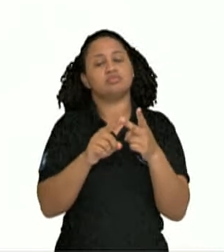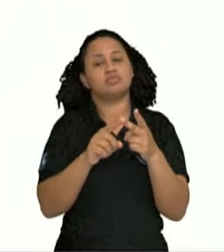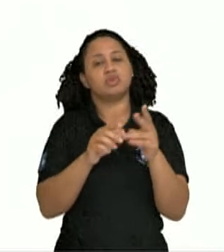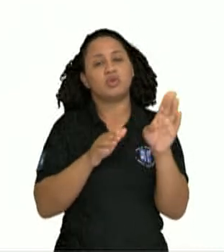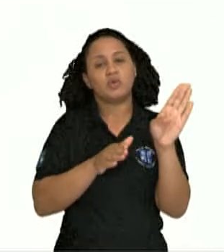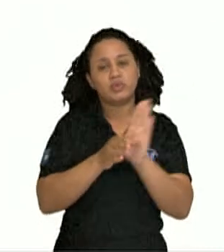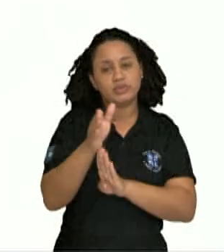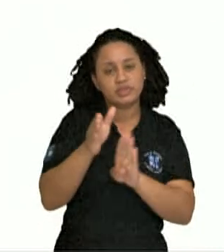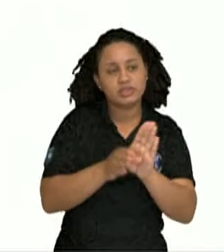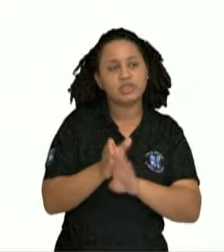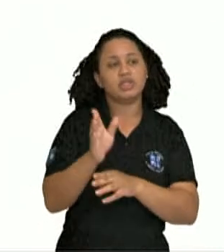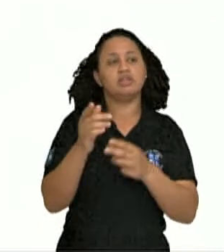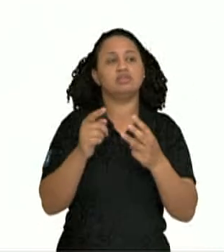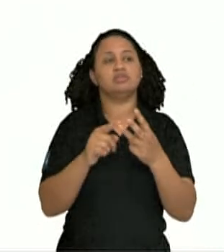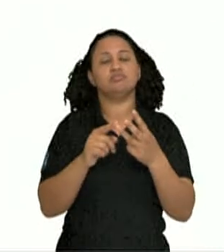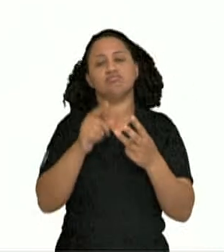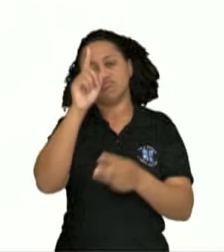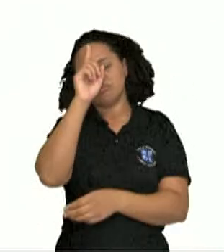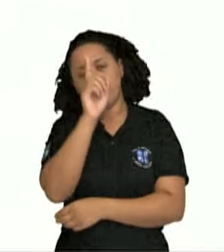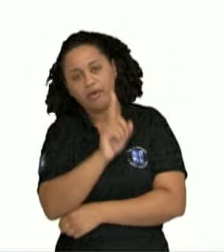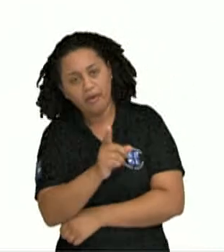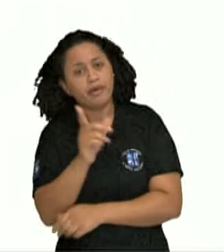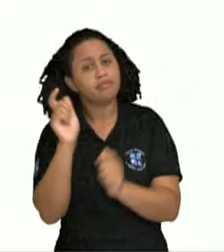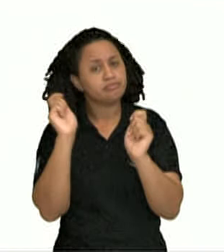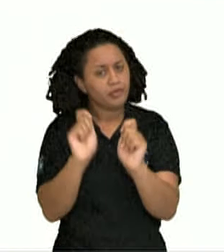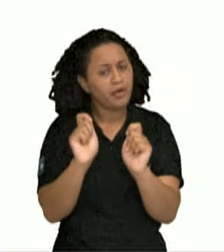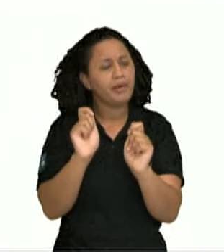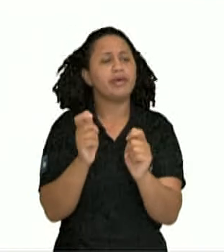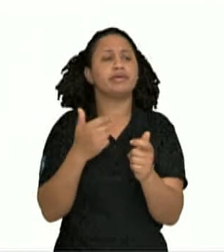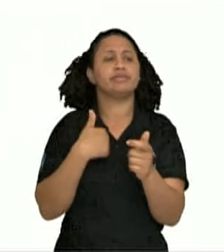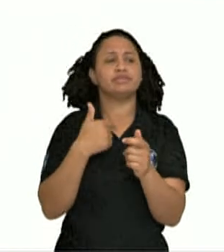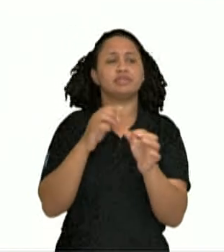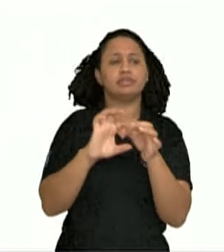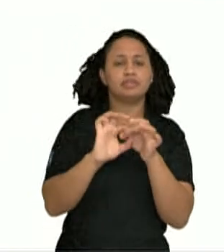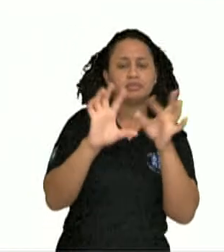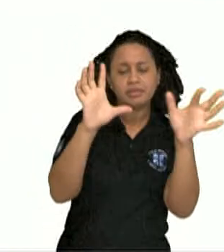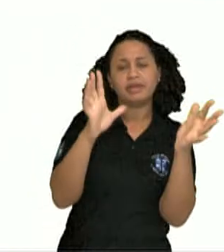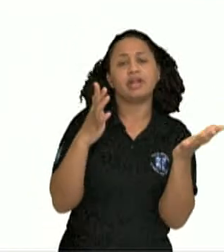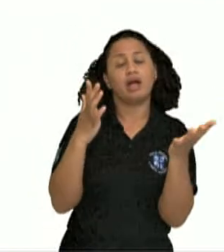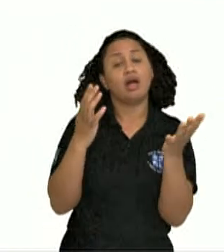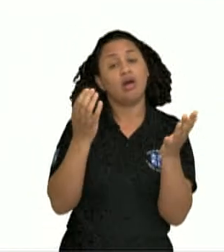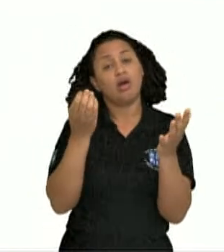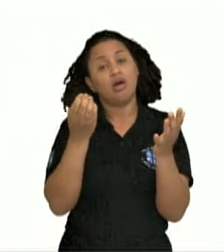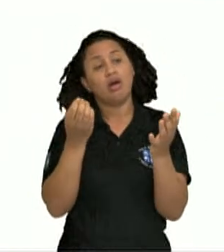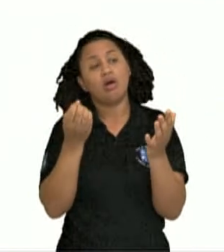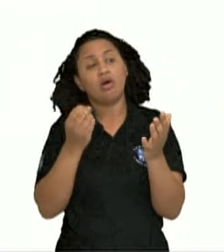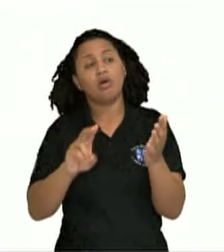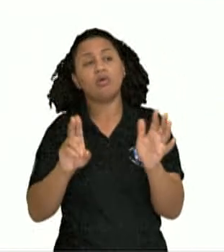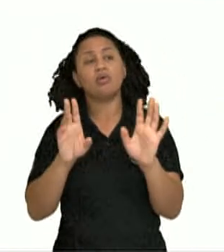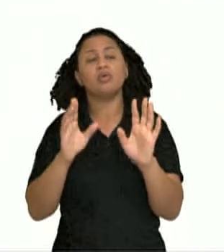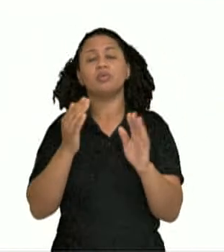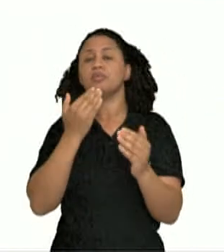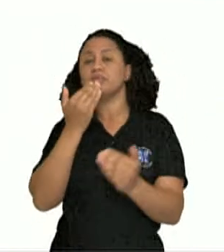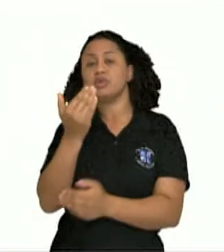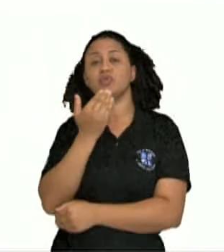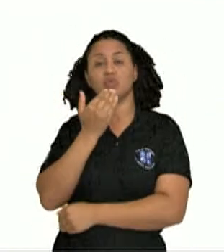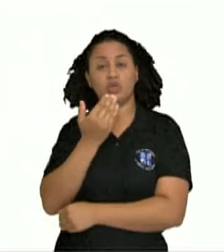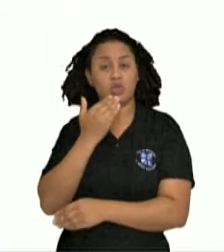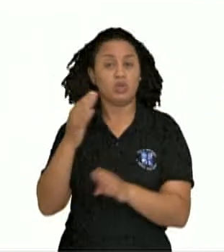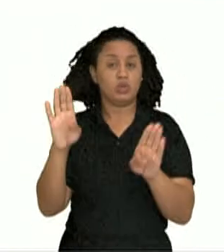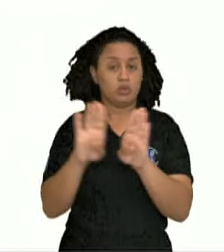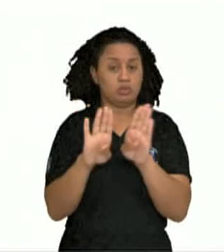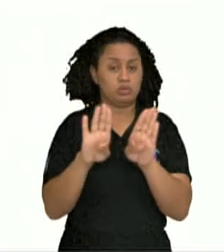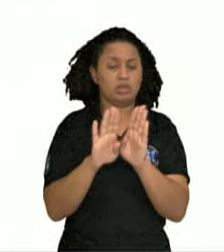dar um conselho, uma ordenação, uma permissão, para fazer um ruego, um pedido, até mesmo